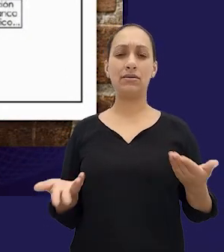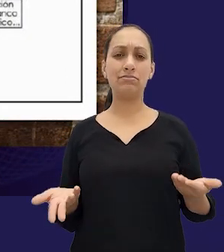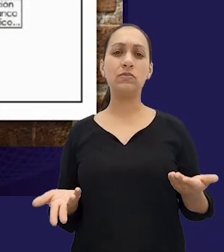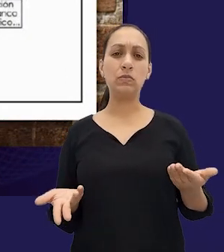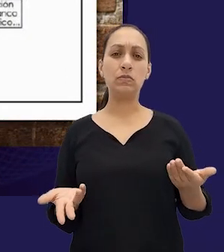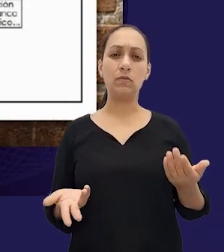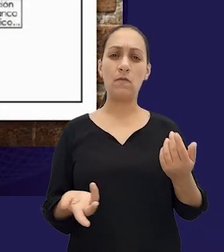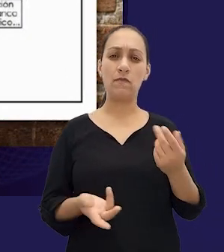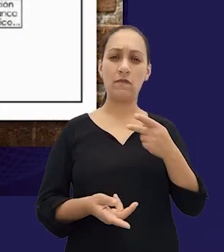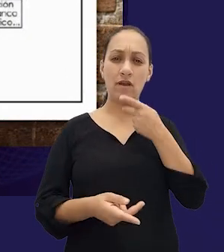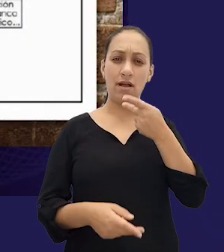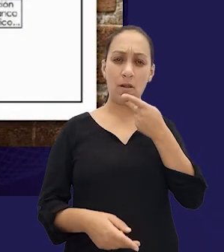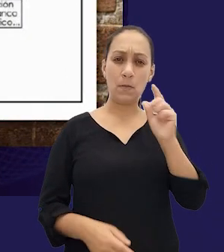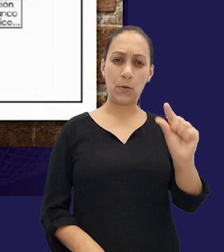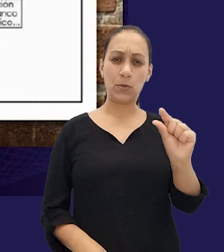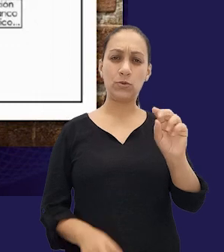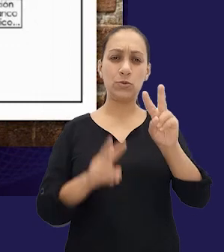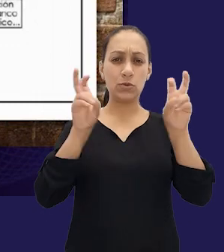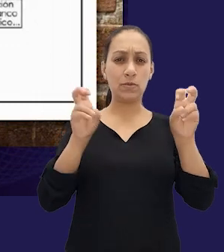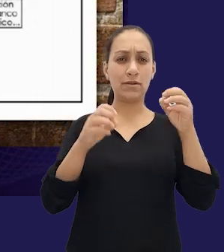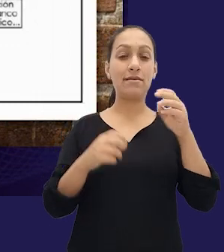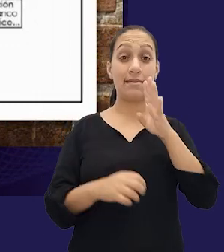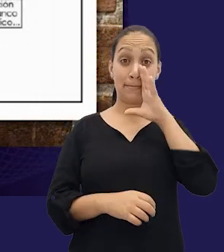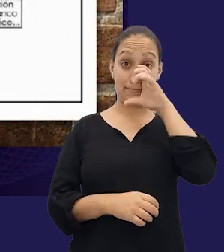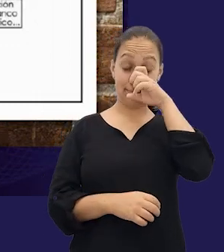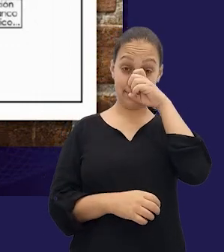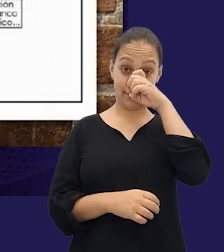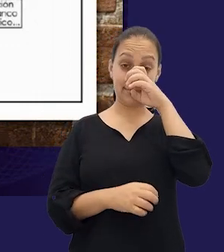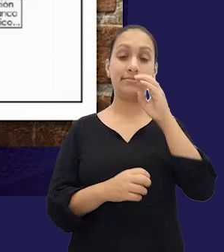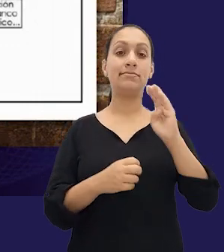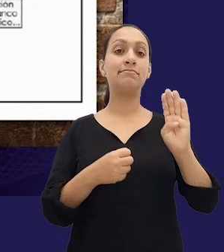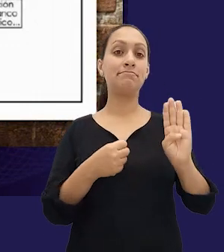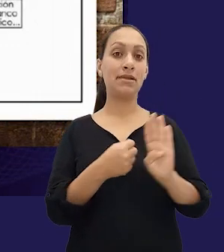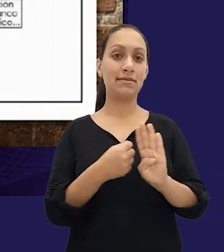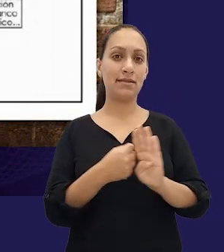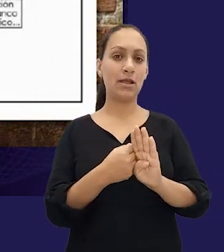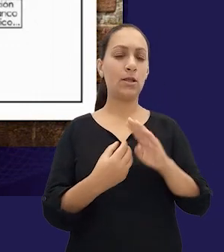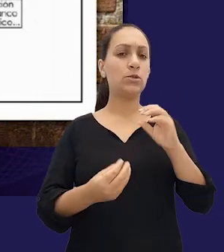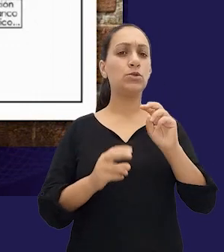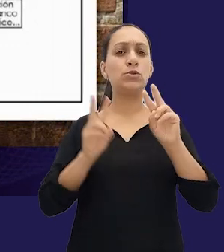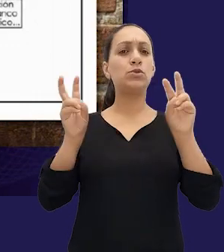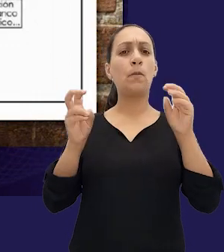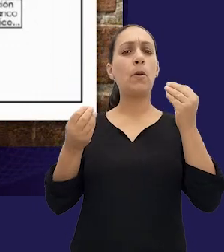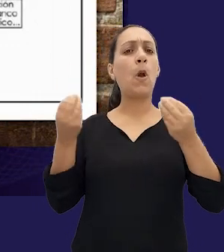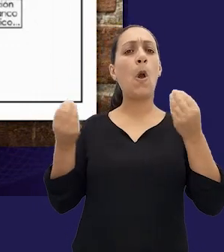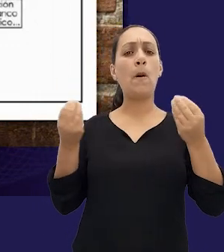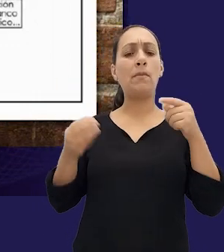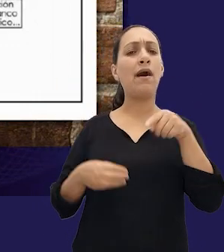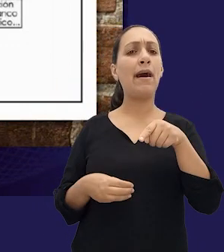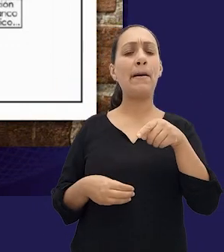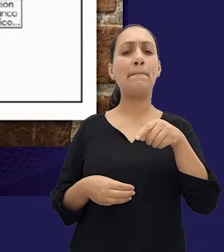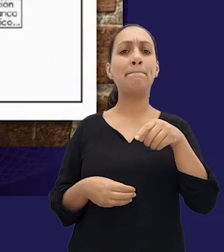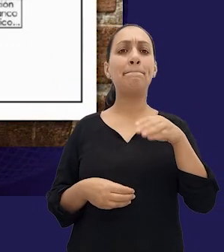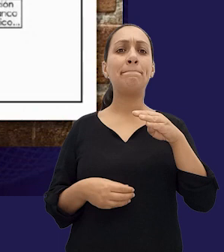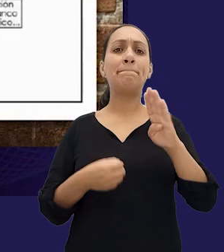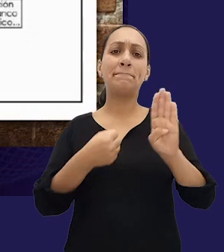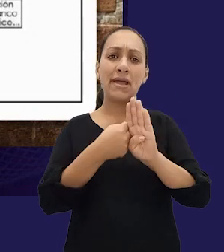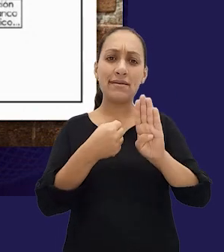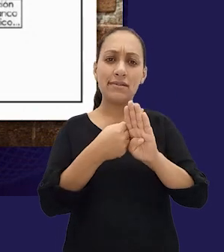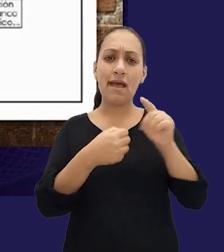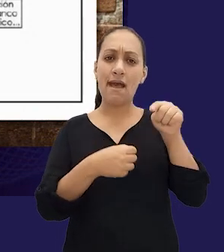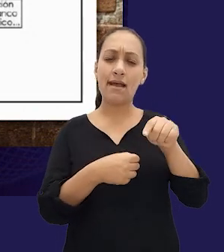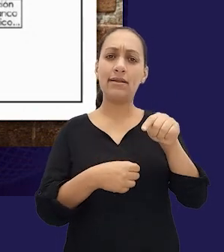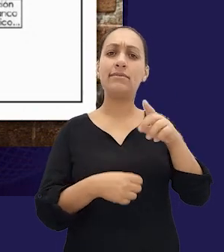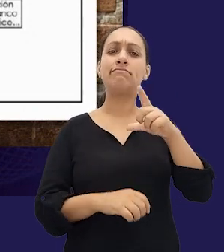a resistência bacteriana, é importante que a gente possa falar sobre como é que as bactérias, então, adquirem, né,